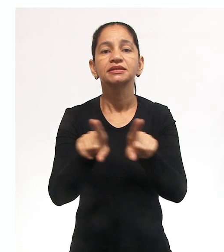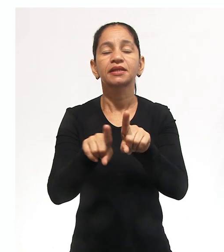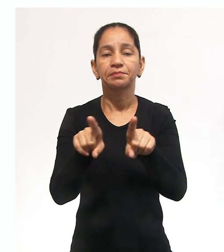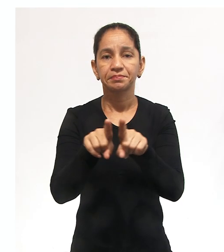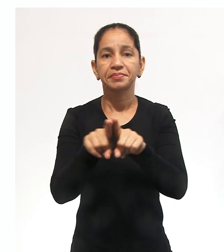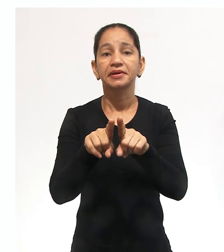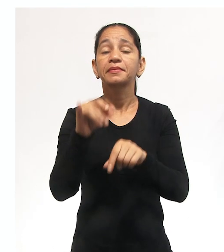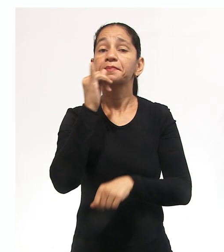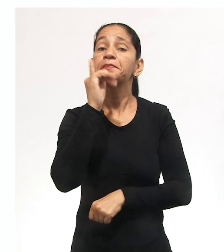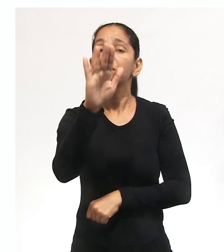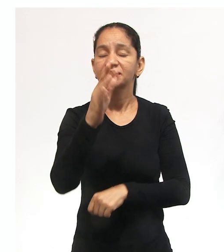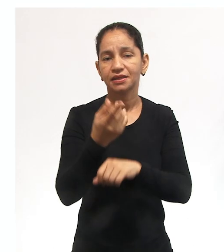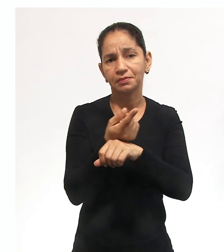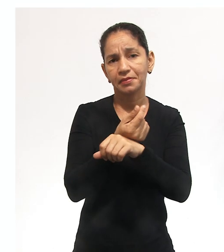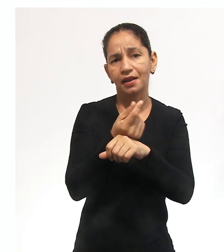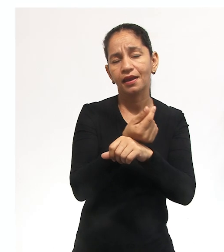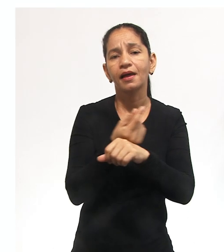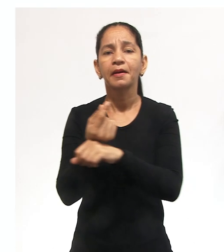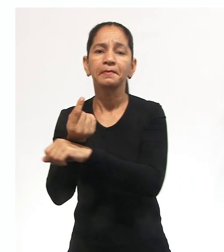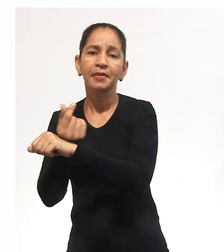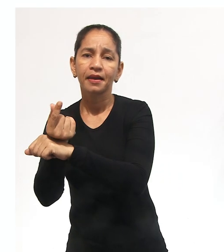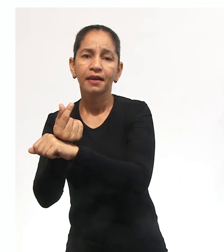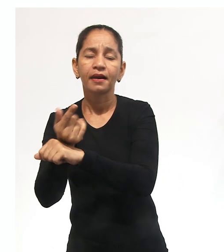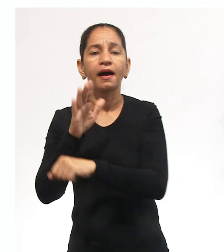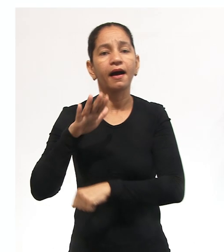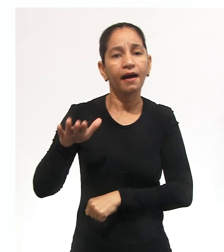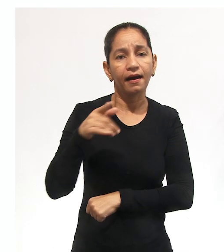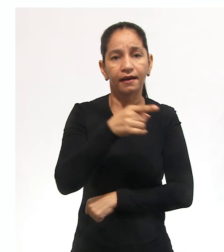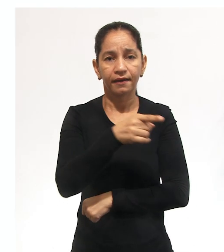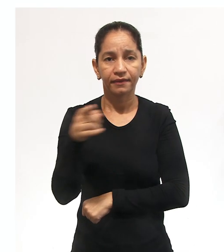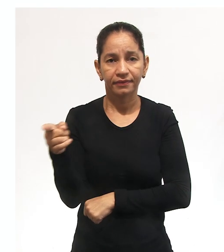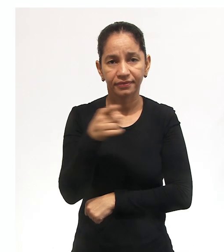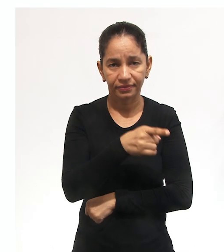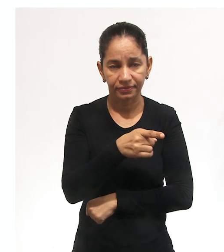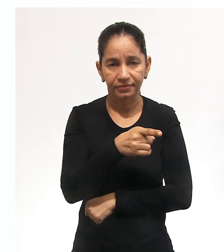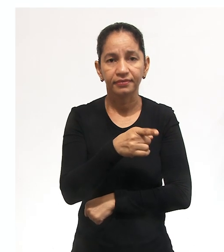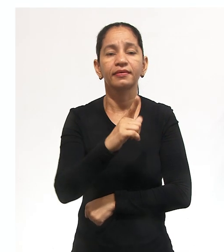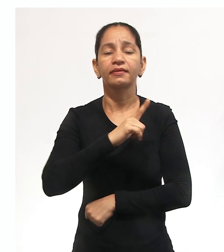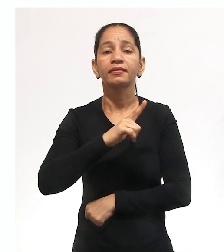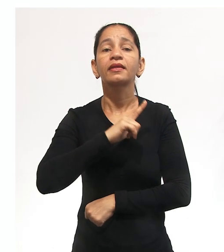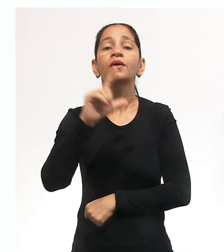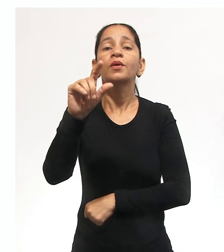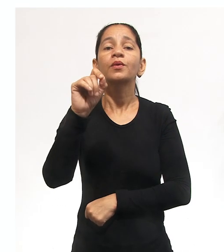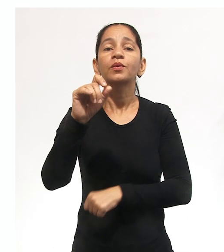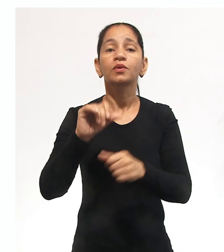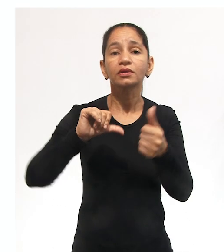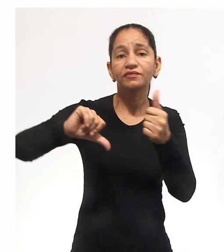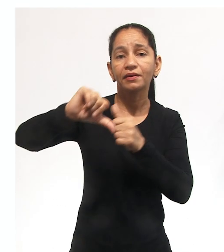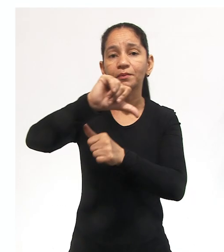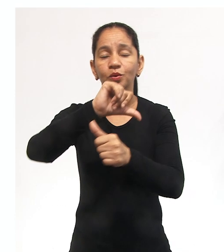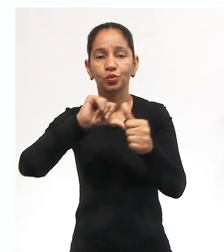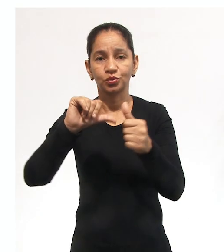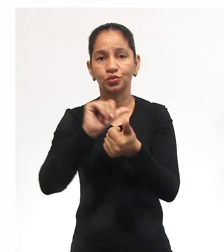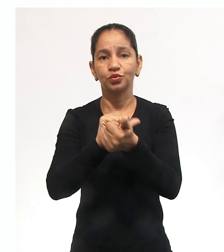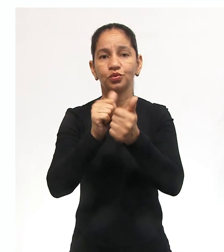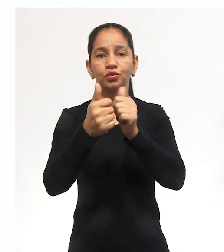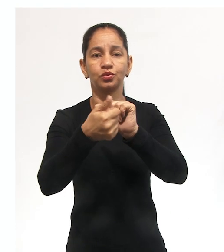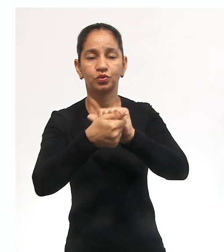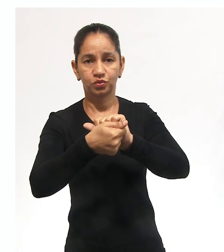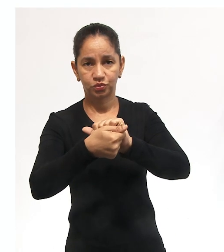de capitalização, mudança, né? Taxas proporcionais, quando a gente vai fazer a mudança de taxa